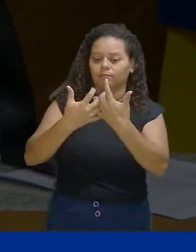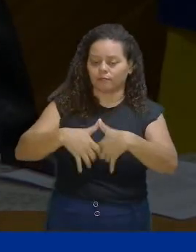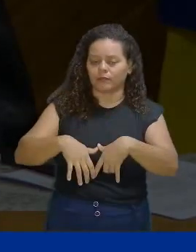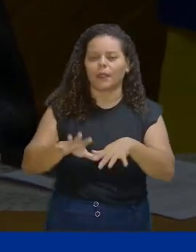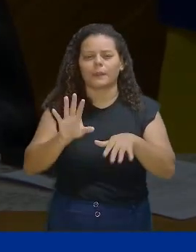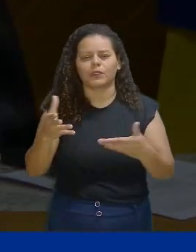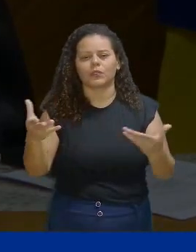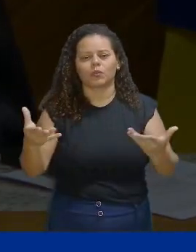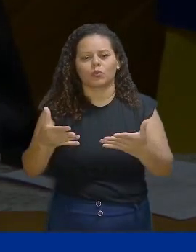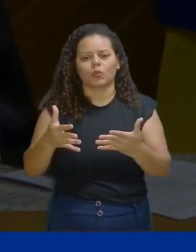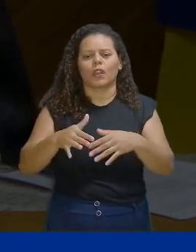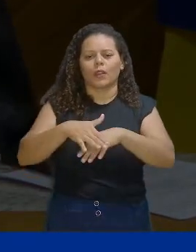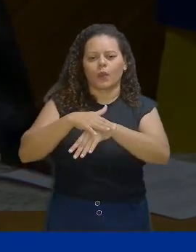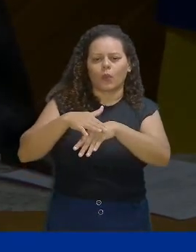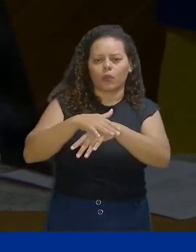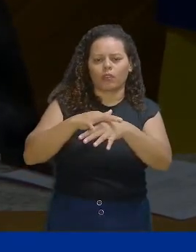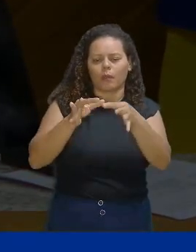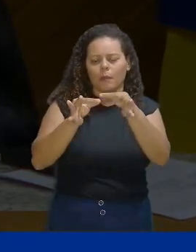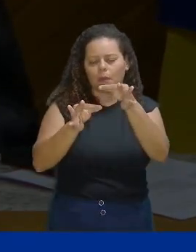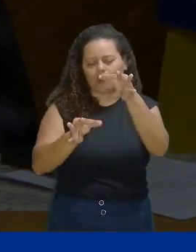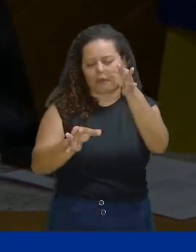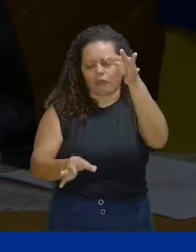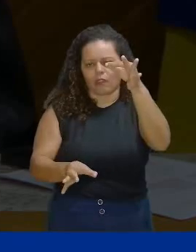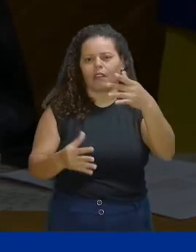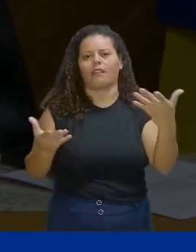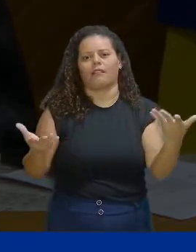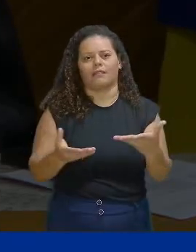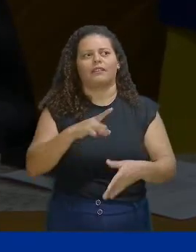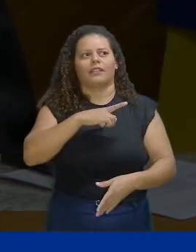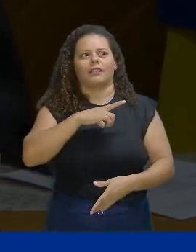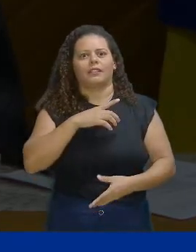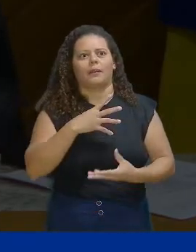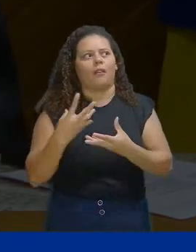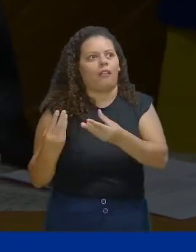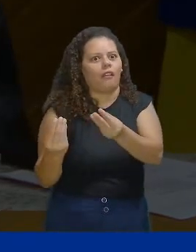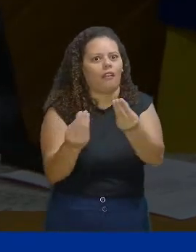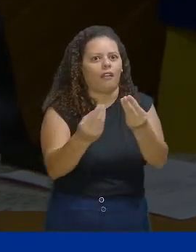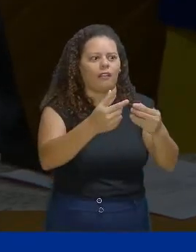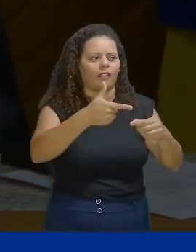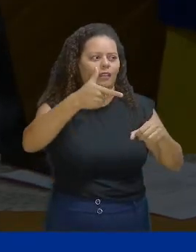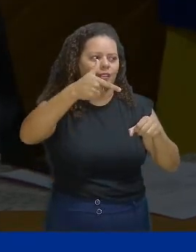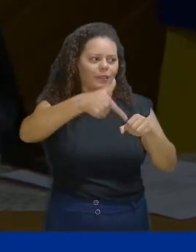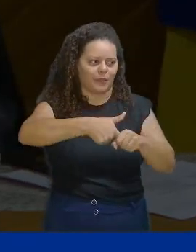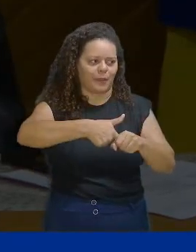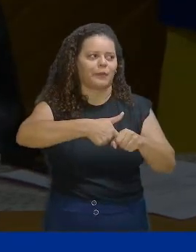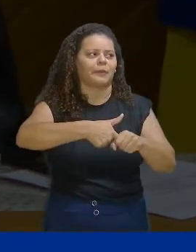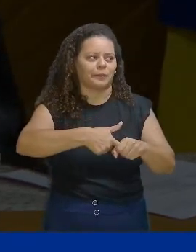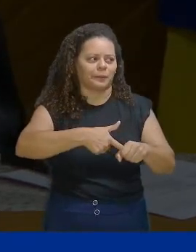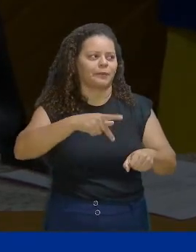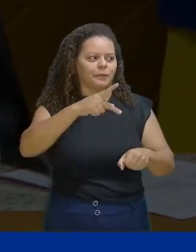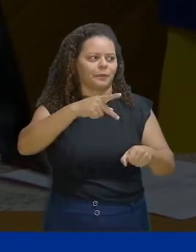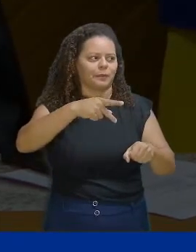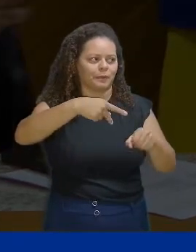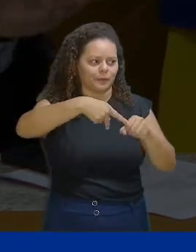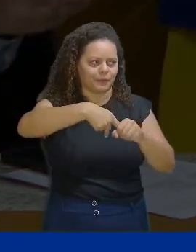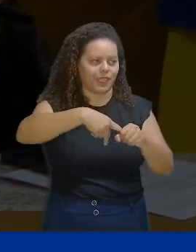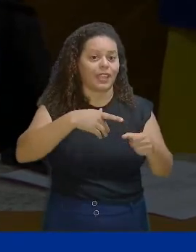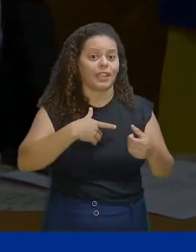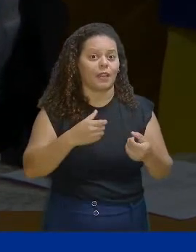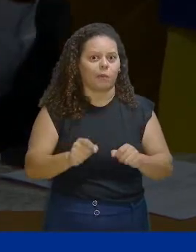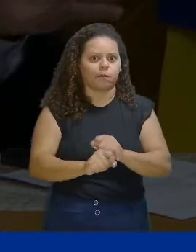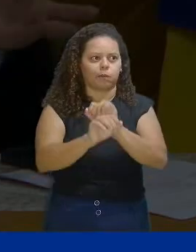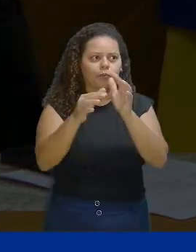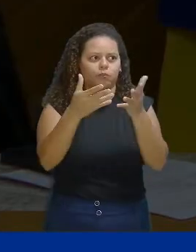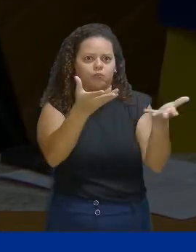grande, e que nós vamos ter muito petróleo, e que haverá uma explosão populacional. E